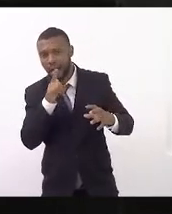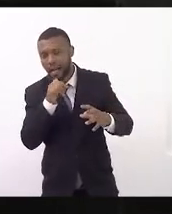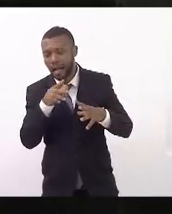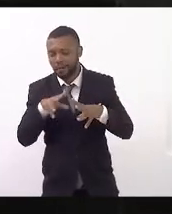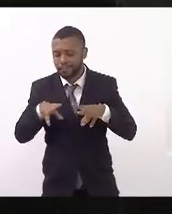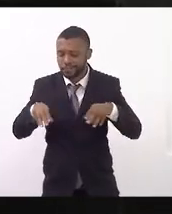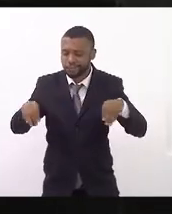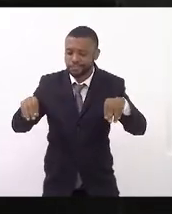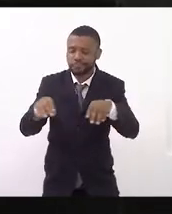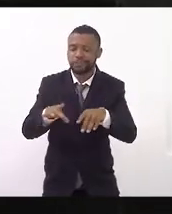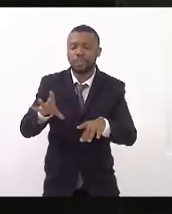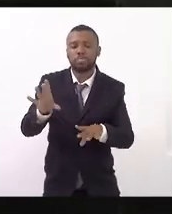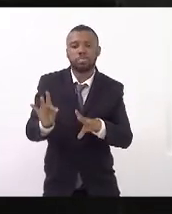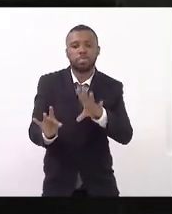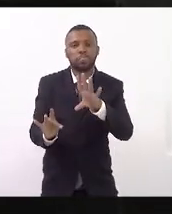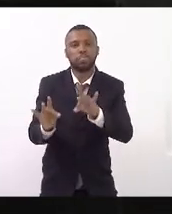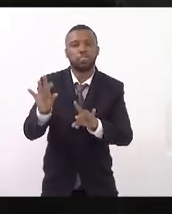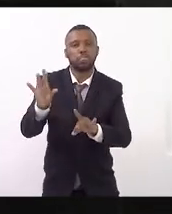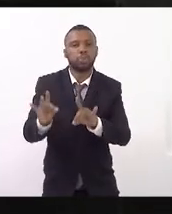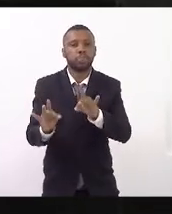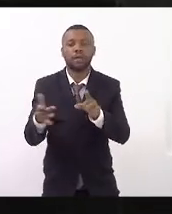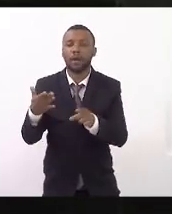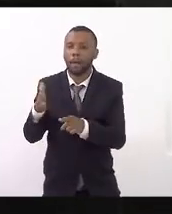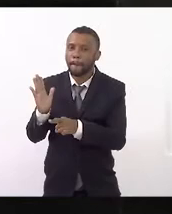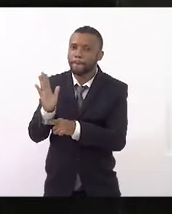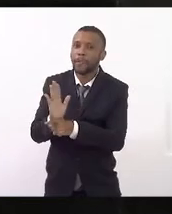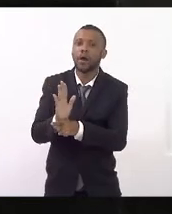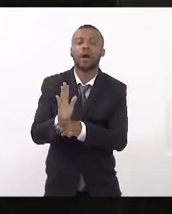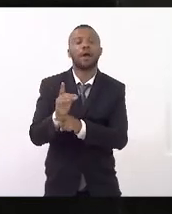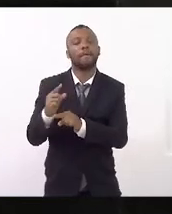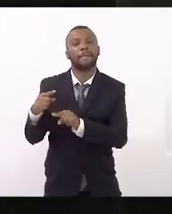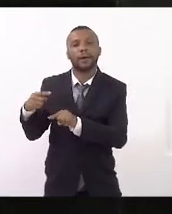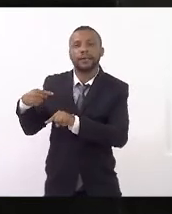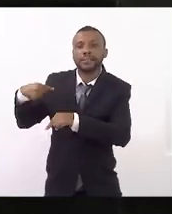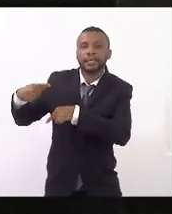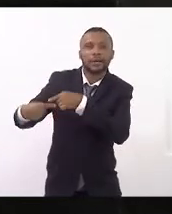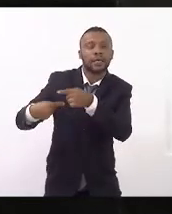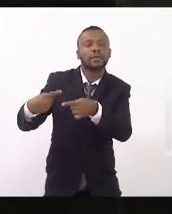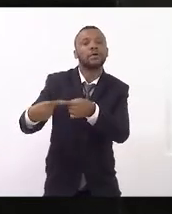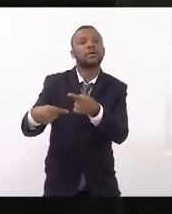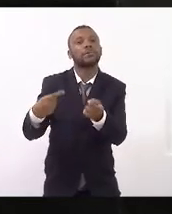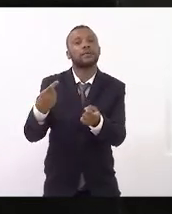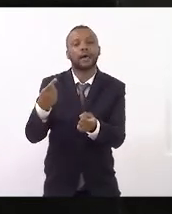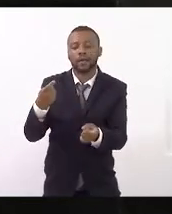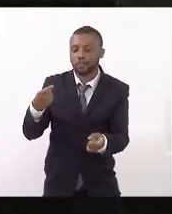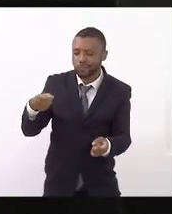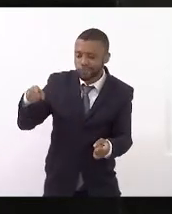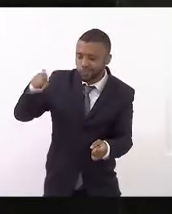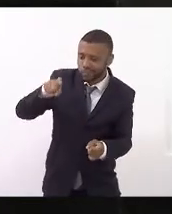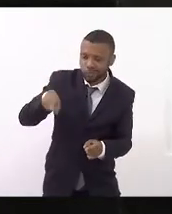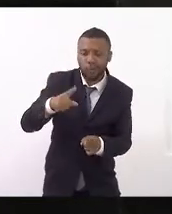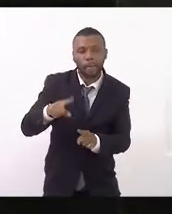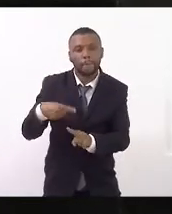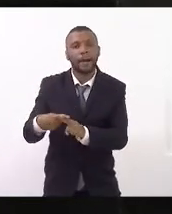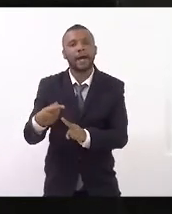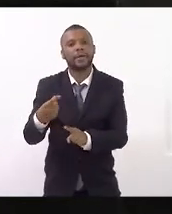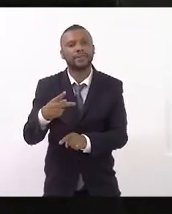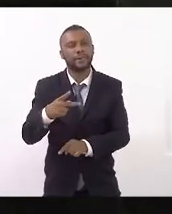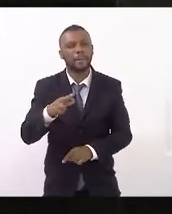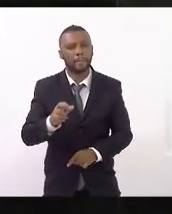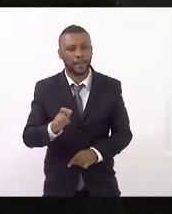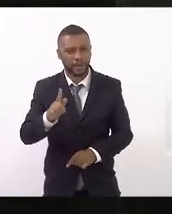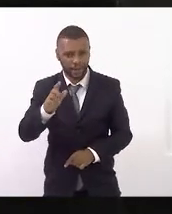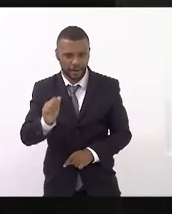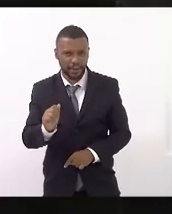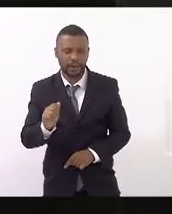solo, podendo contribuir, inclusive, para a geração de insetos mais resistentes e pragas. Existem, senhor